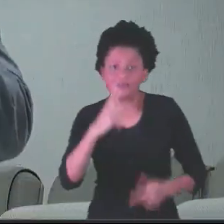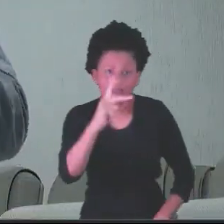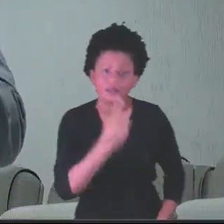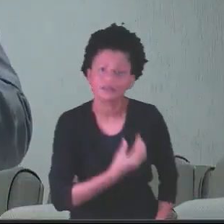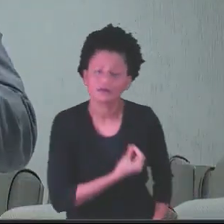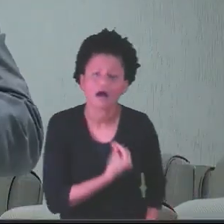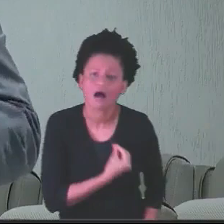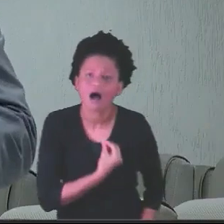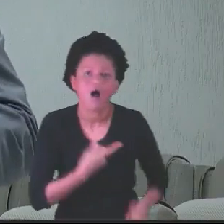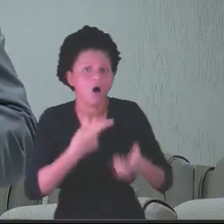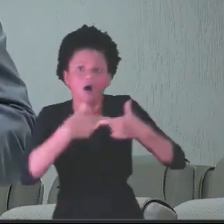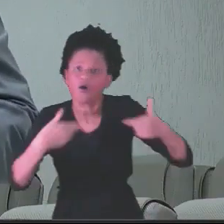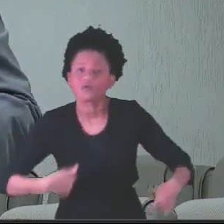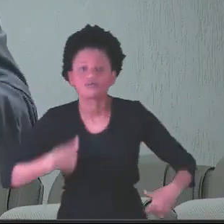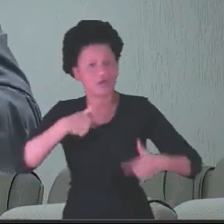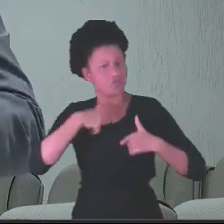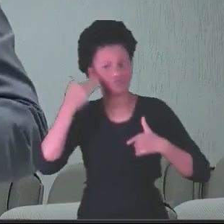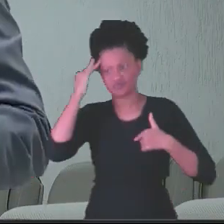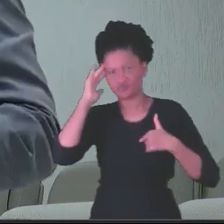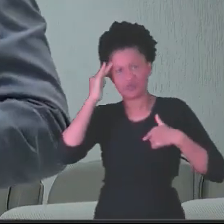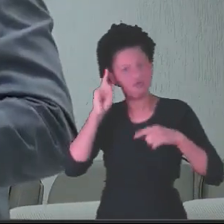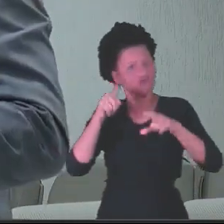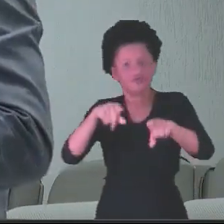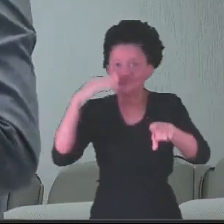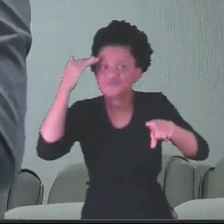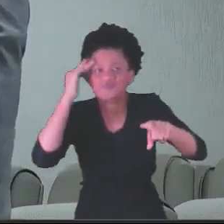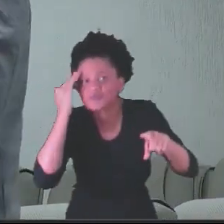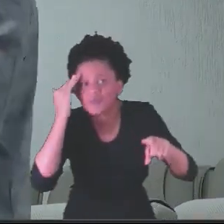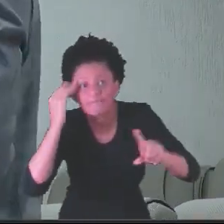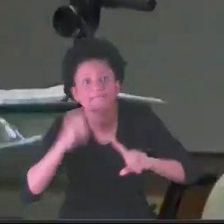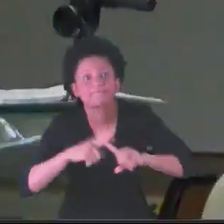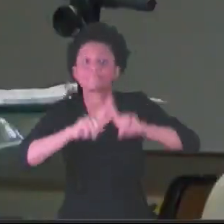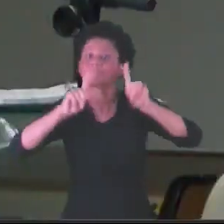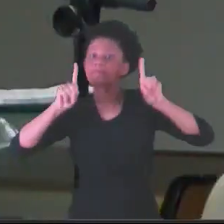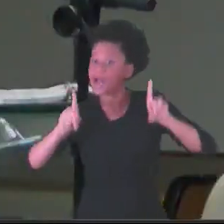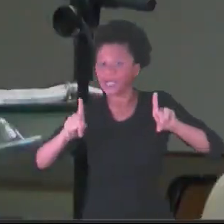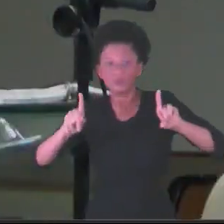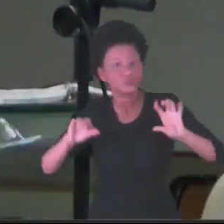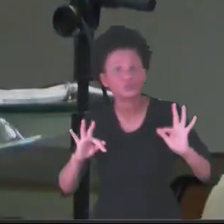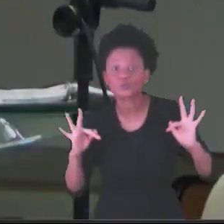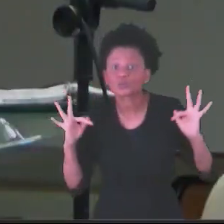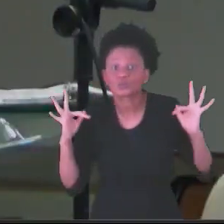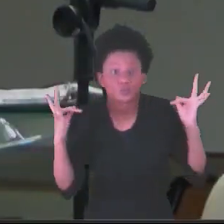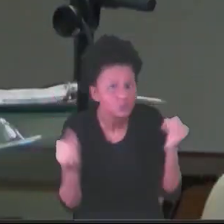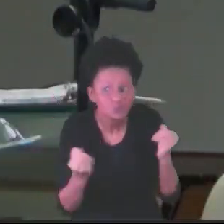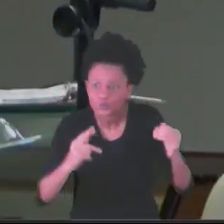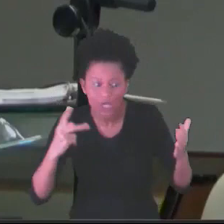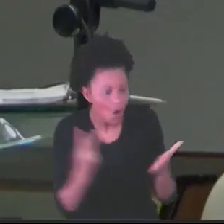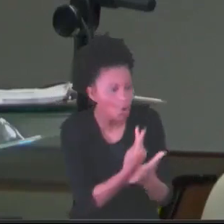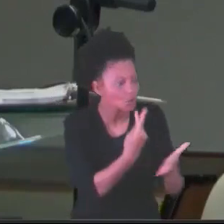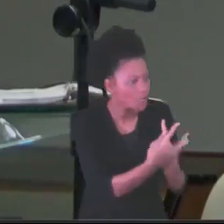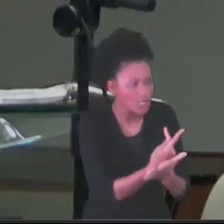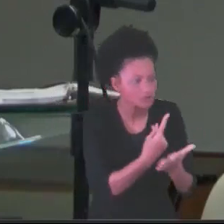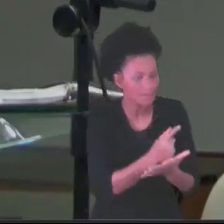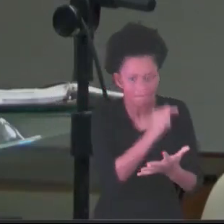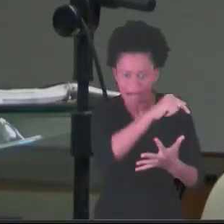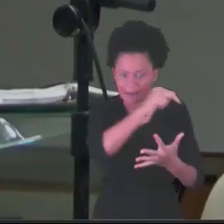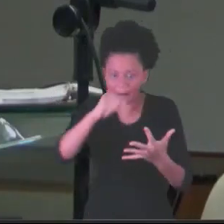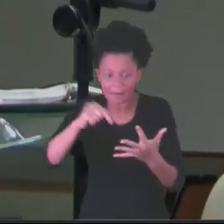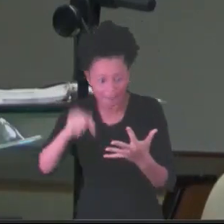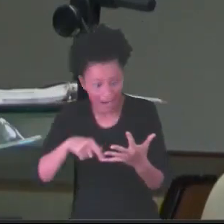coisas nós não entendemos no momento mais tudo concorre para o bem daqueles